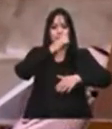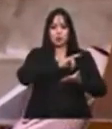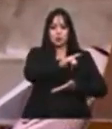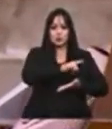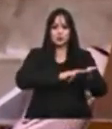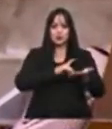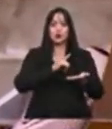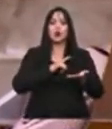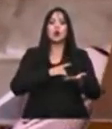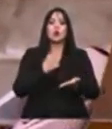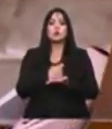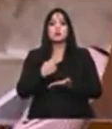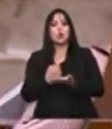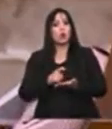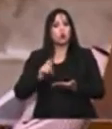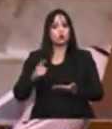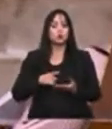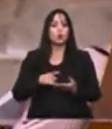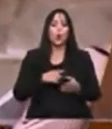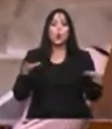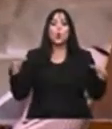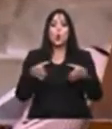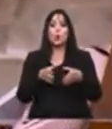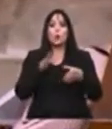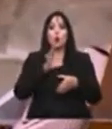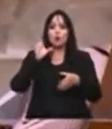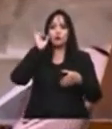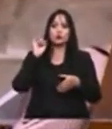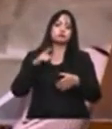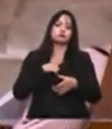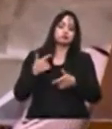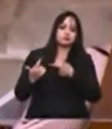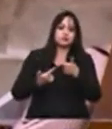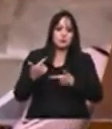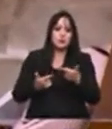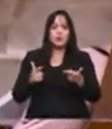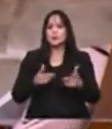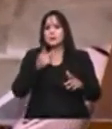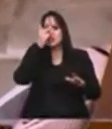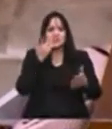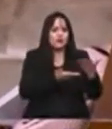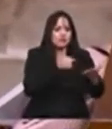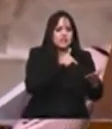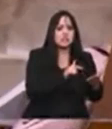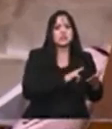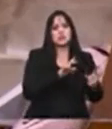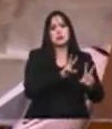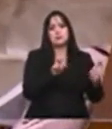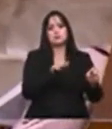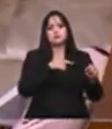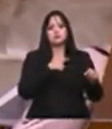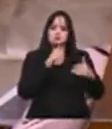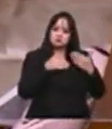referente à contratação. Ademais, este grupo ouviu empregados, diretores e demais envolvidos nas tratativas. Após